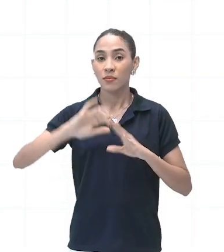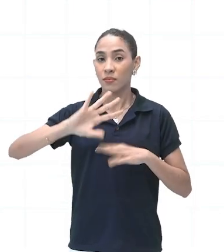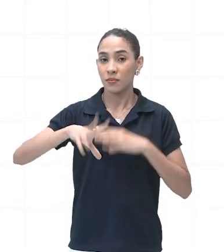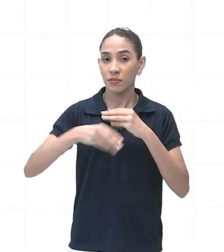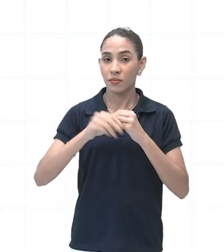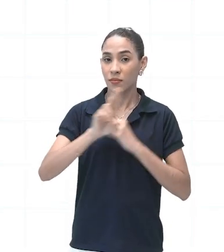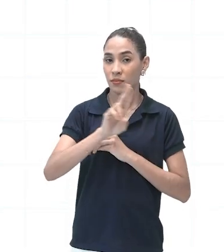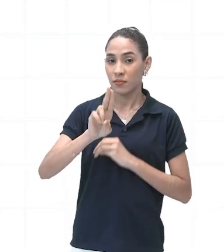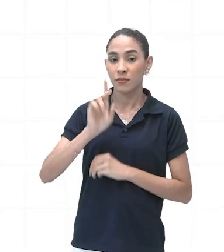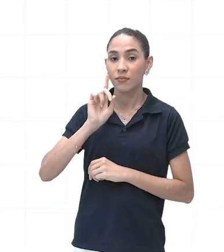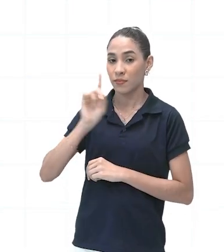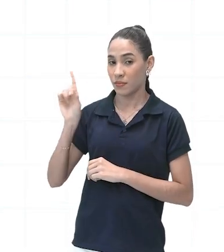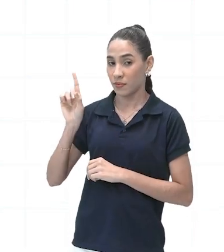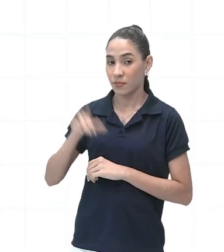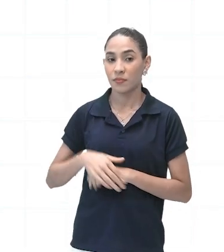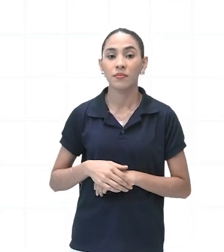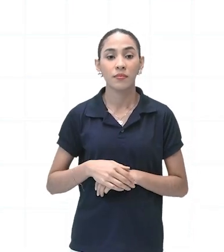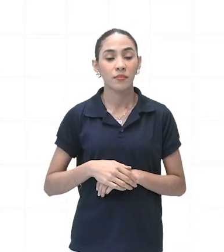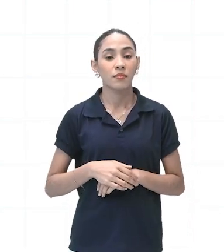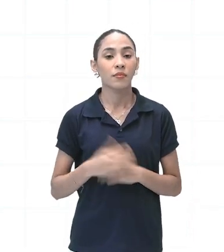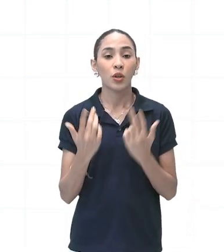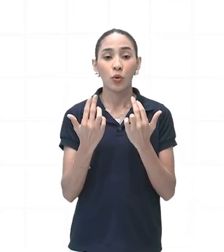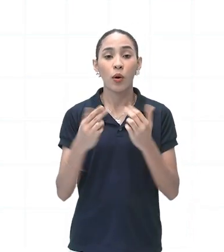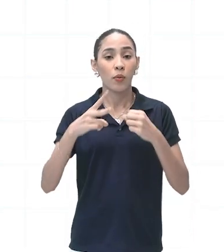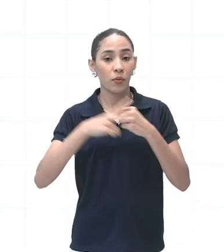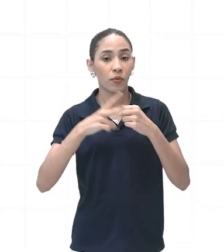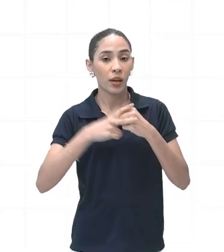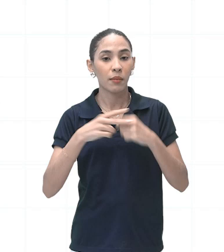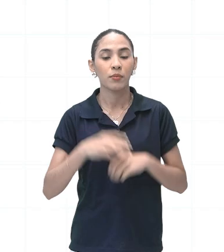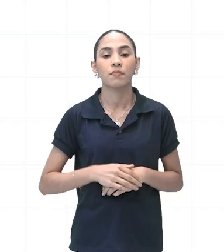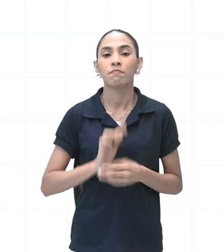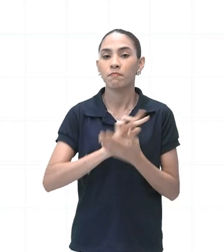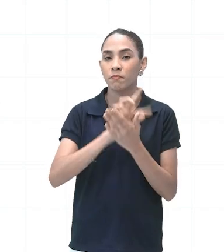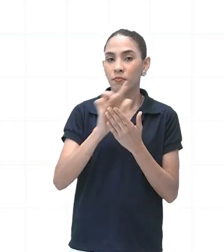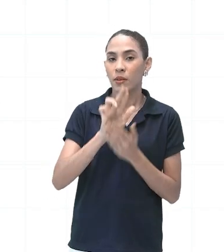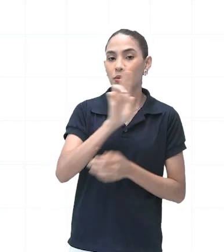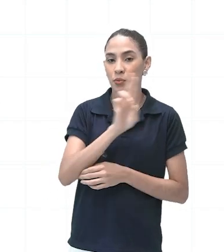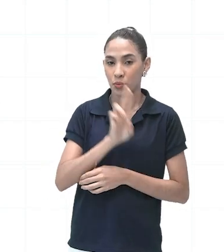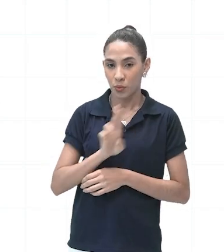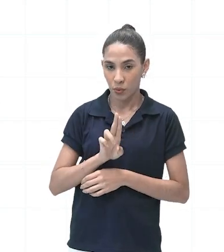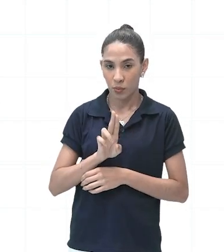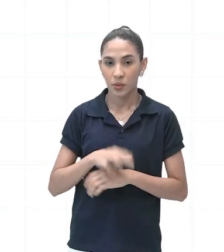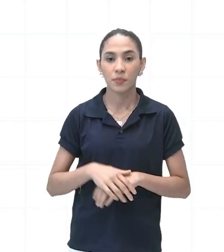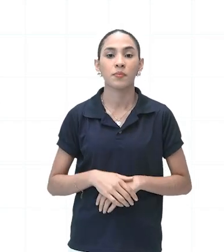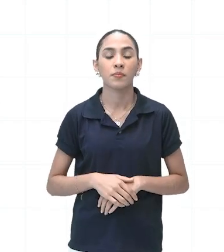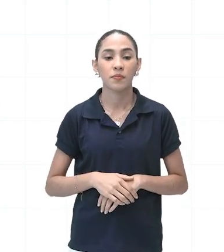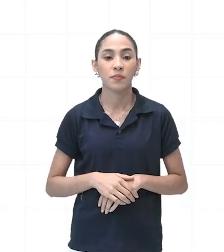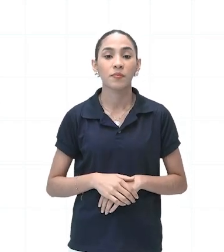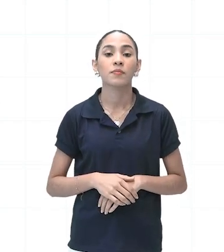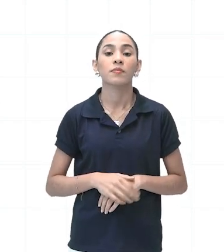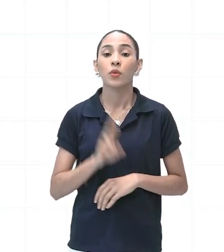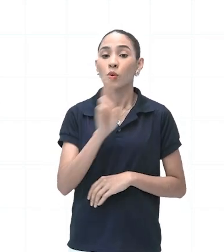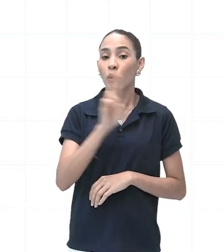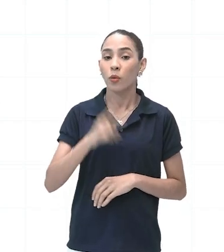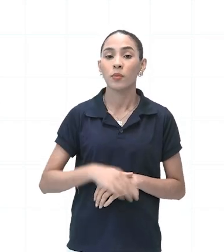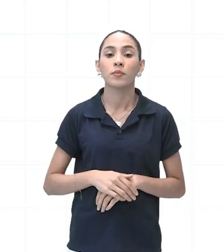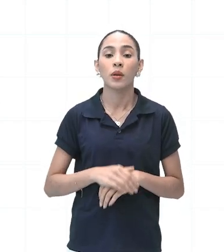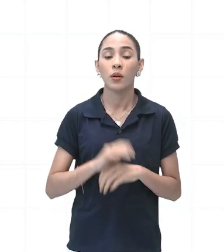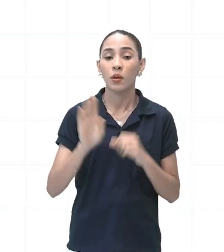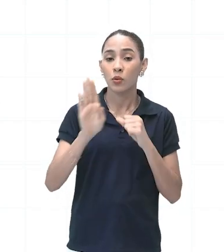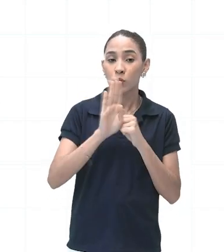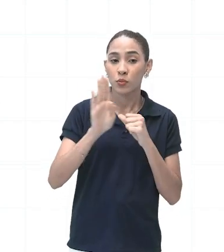Complemento nominal. Assim como os verbos, muitos nomes, e aí saibam que os nomes são